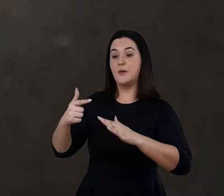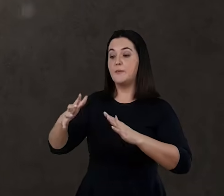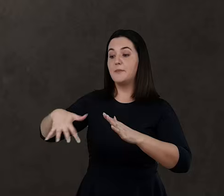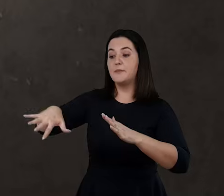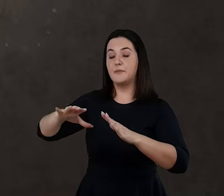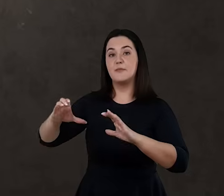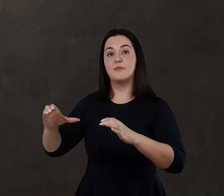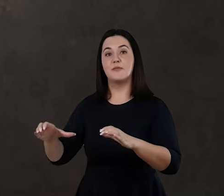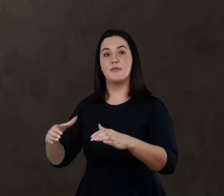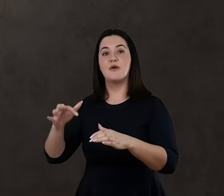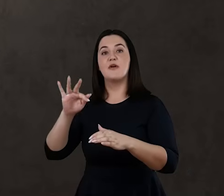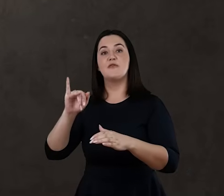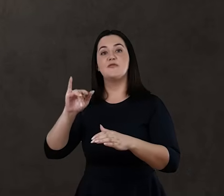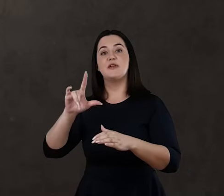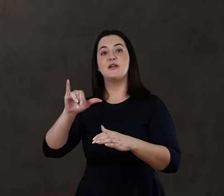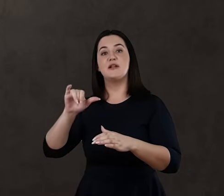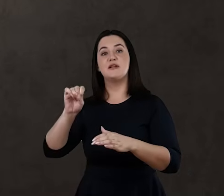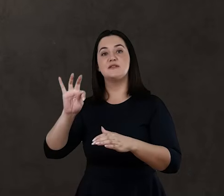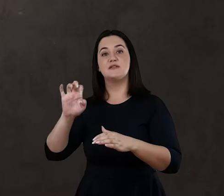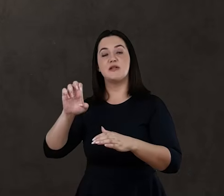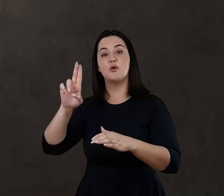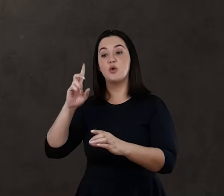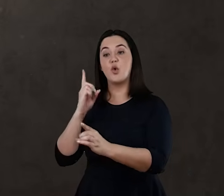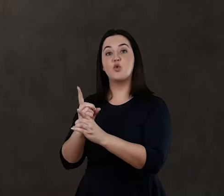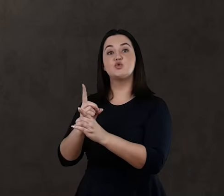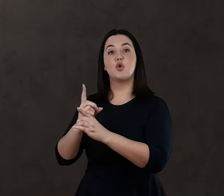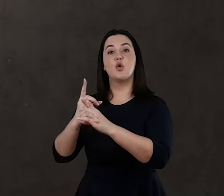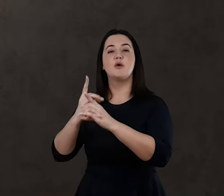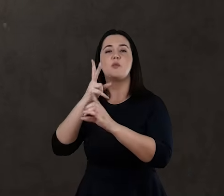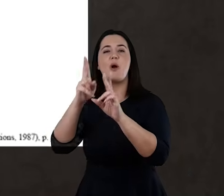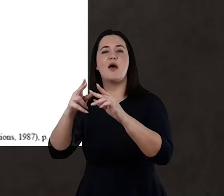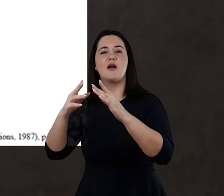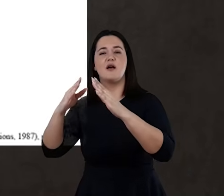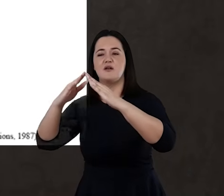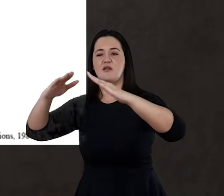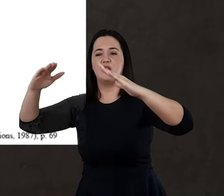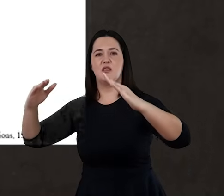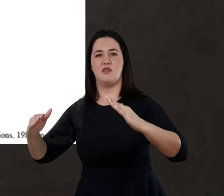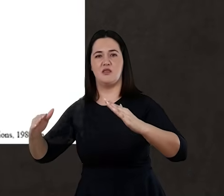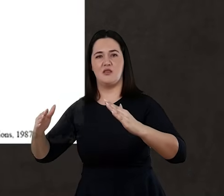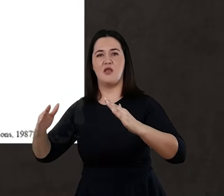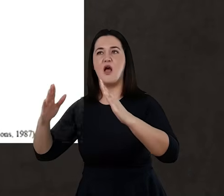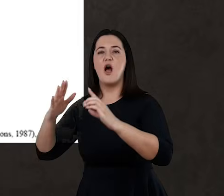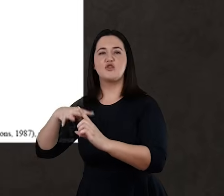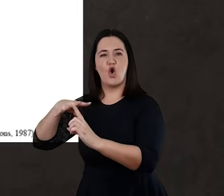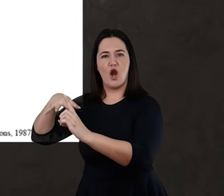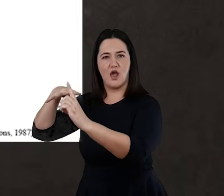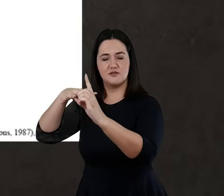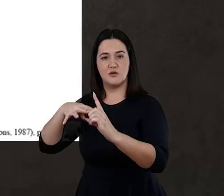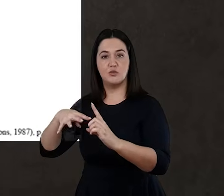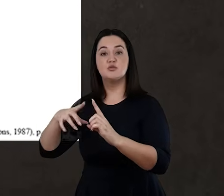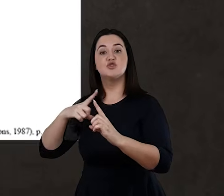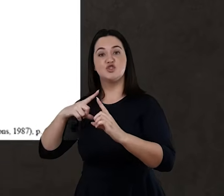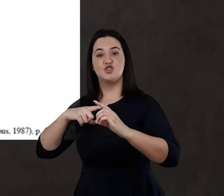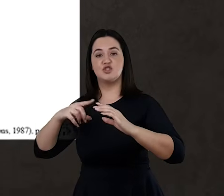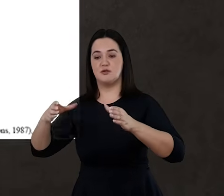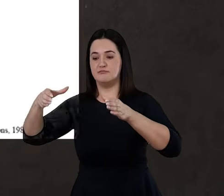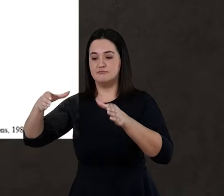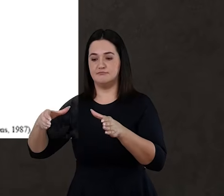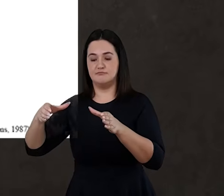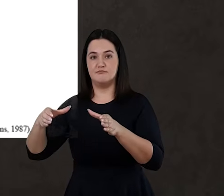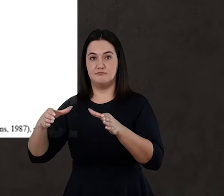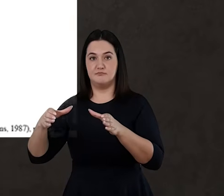no templo filisteu que foi encontrado em Tel Kassil, no norte de Tel Aviv. O templo tinha originalmente uma câmara ou